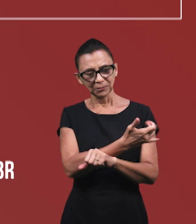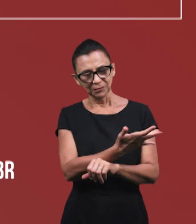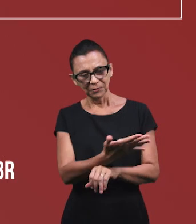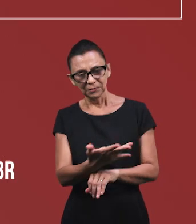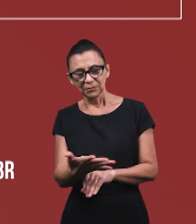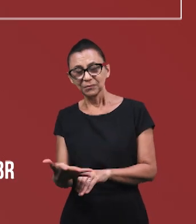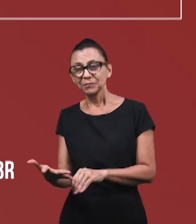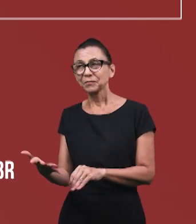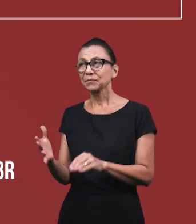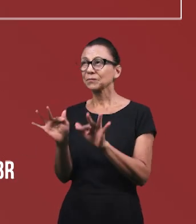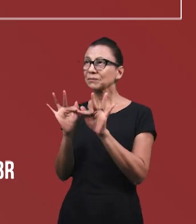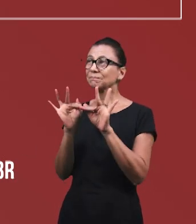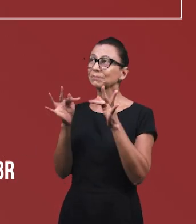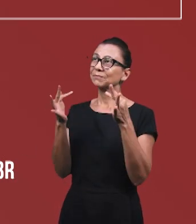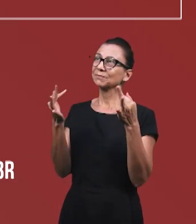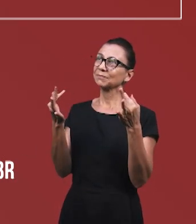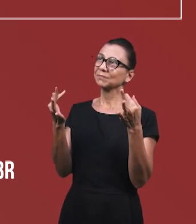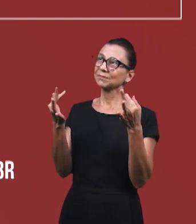jardim.